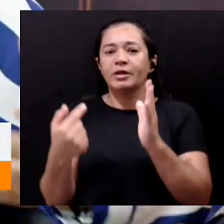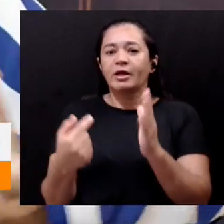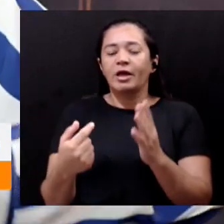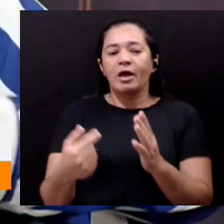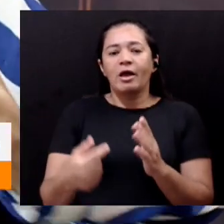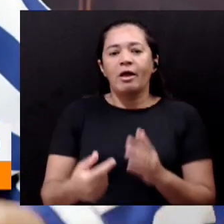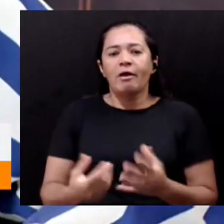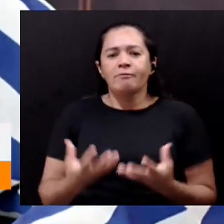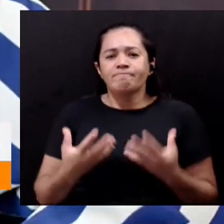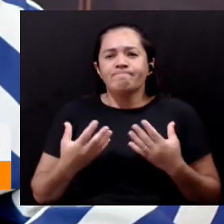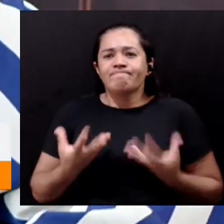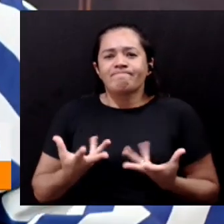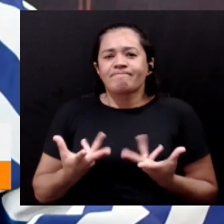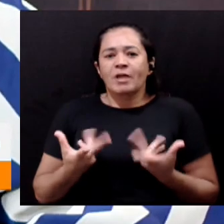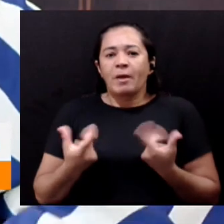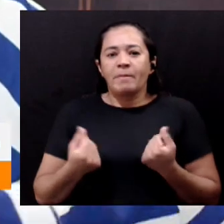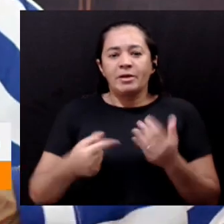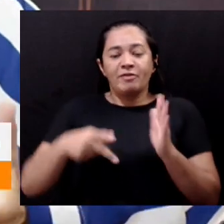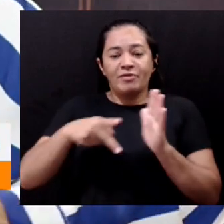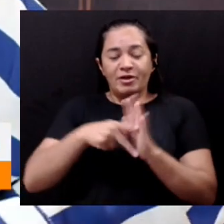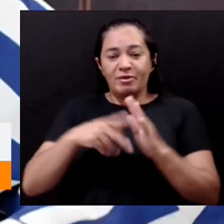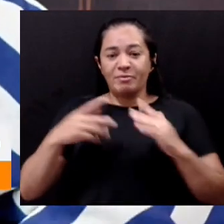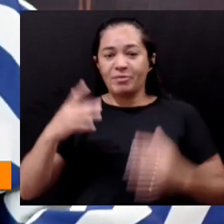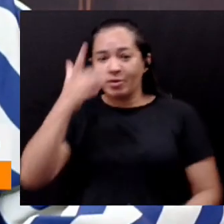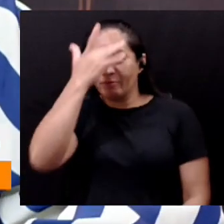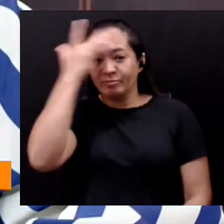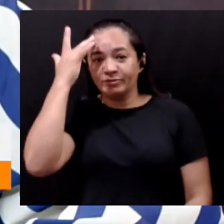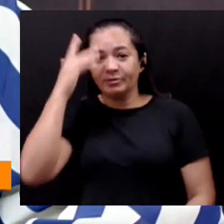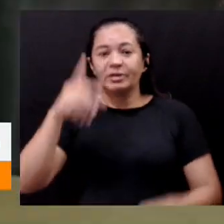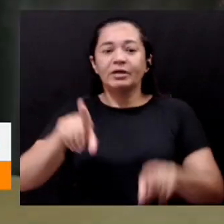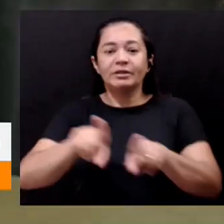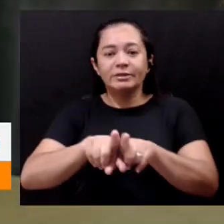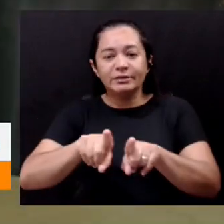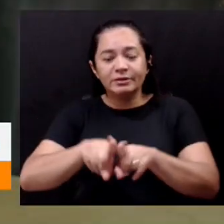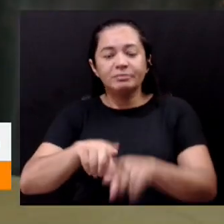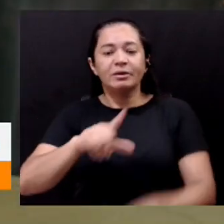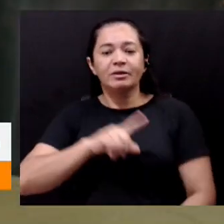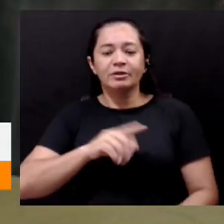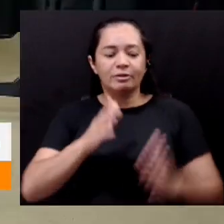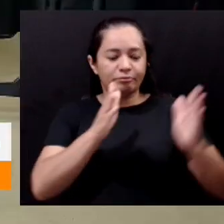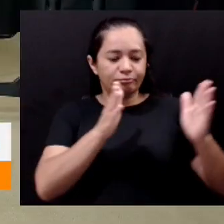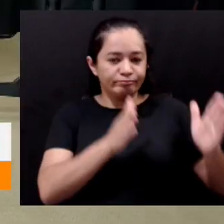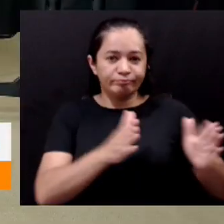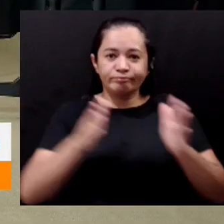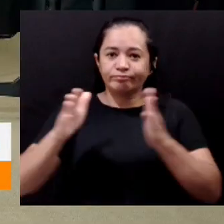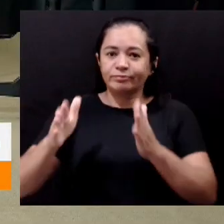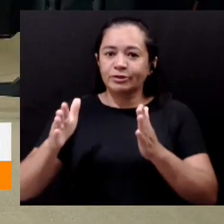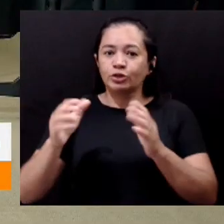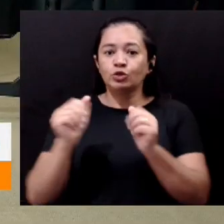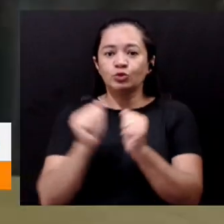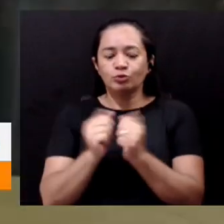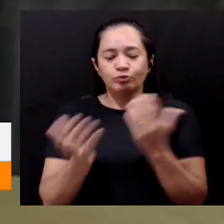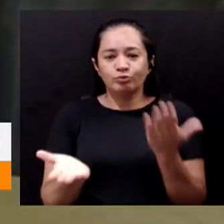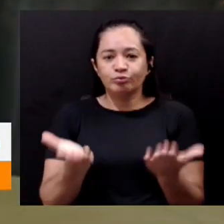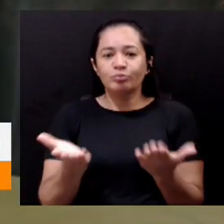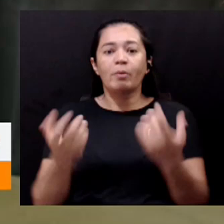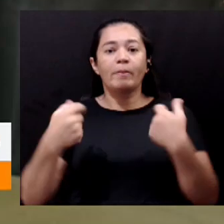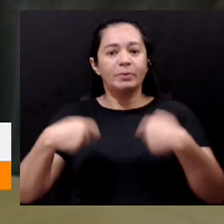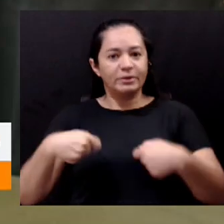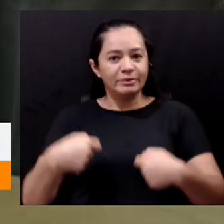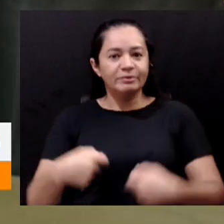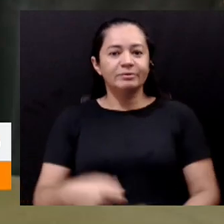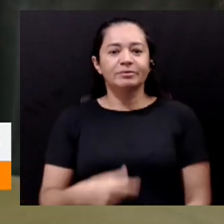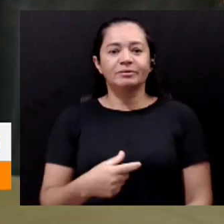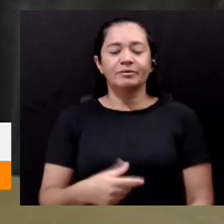aí esses 2 lados que caminham E juntos precisam estar em e equilíbrio, não precisam é? estar em equilíbrio. Muito bem.